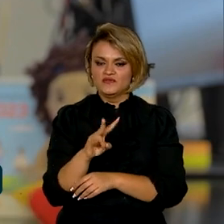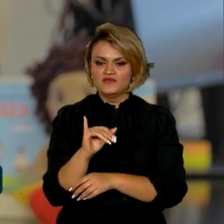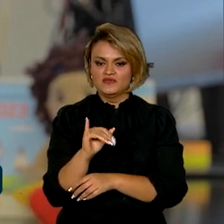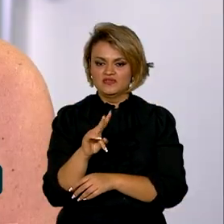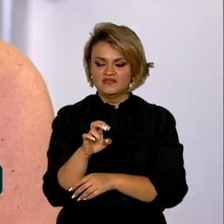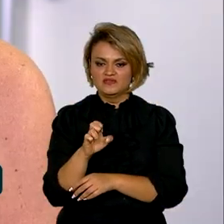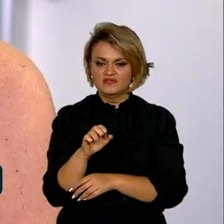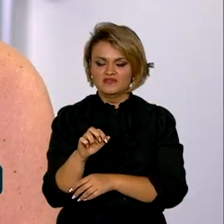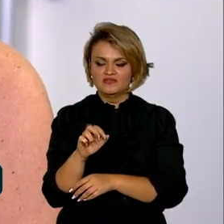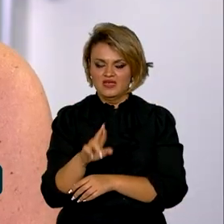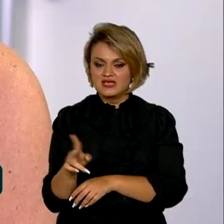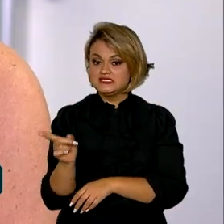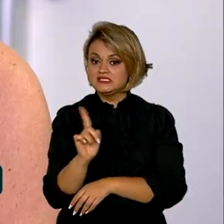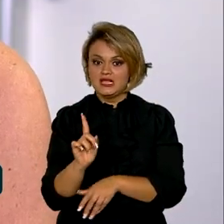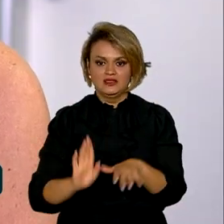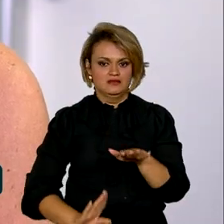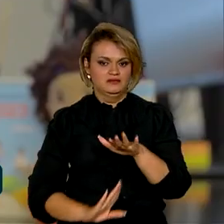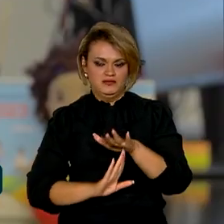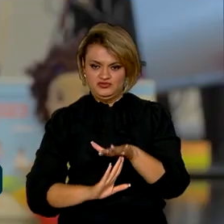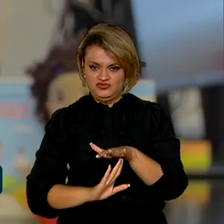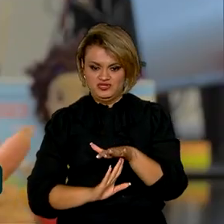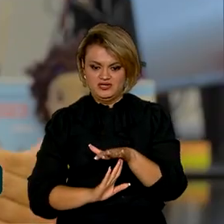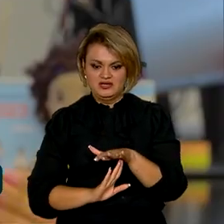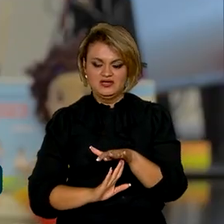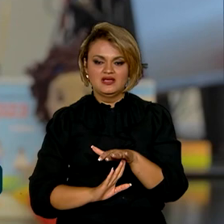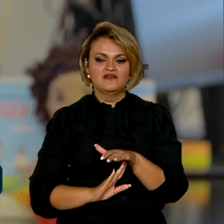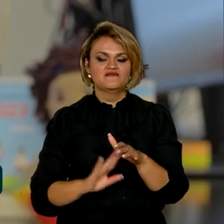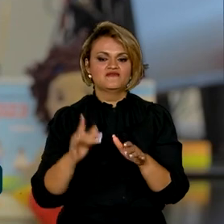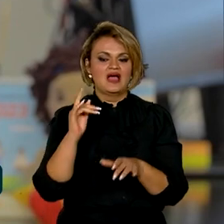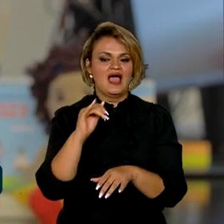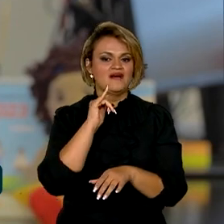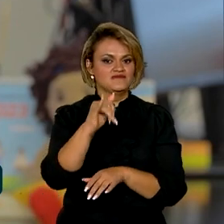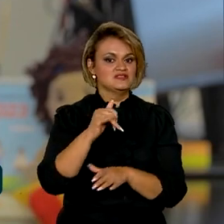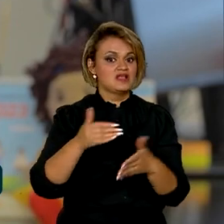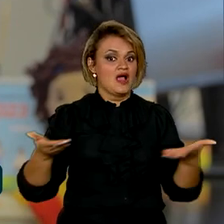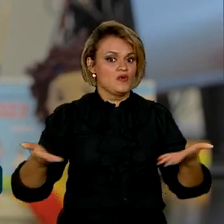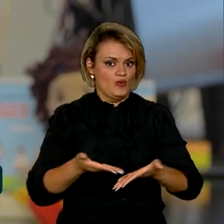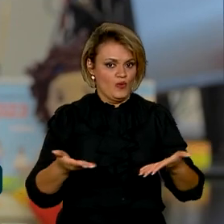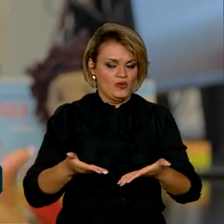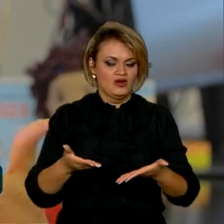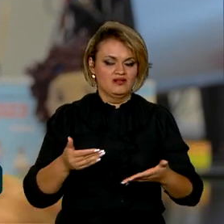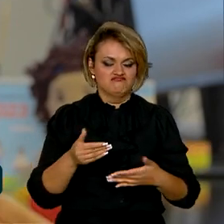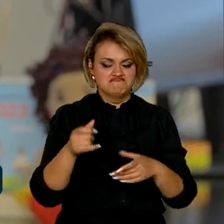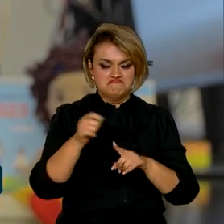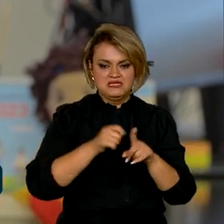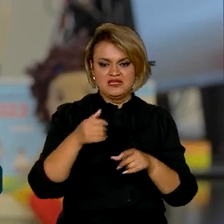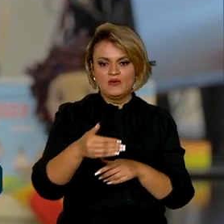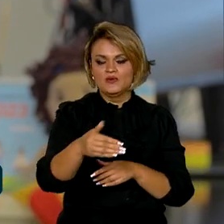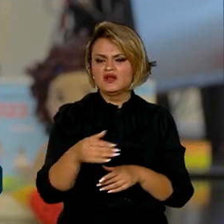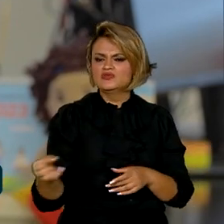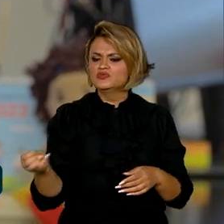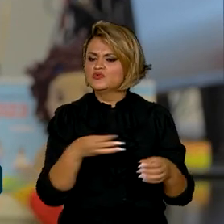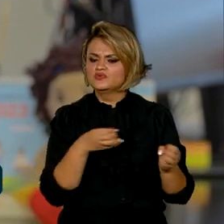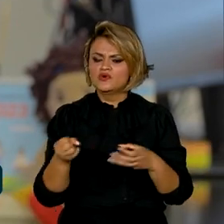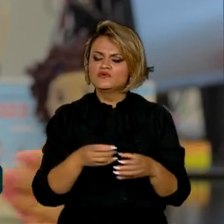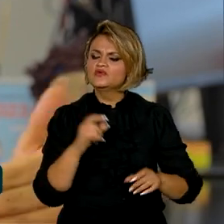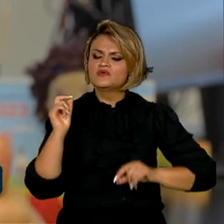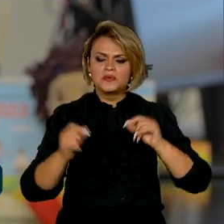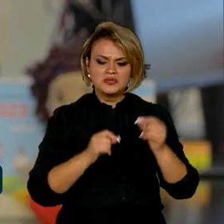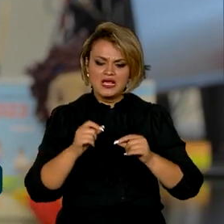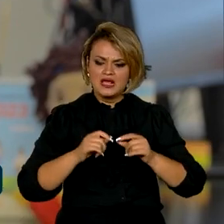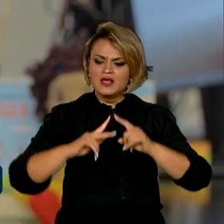Limite 2, né? Uhum. A previsão de lançamento é no segundo semestre. O que vai trazer de novo, uhum, ou é